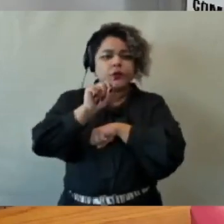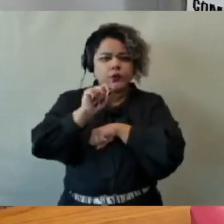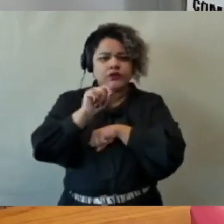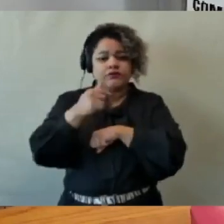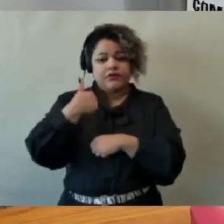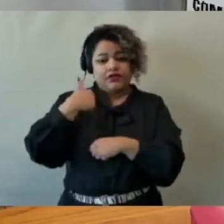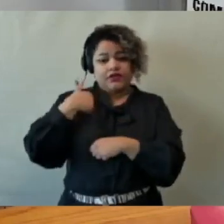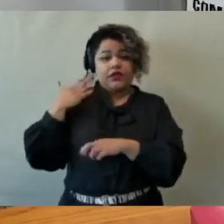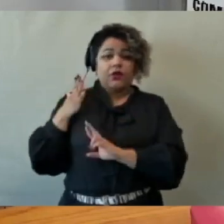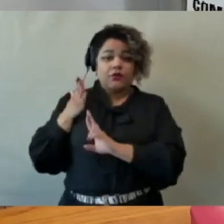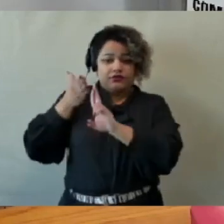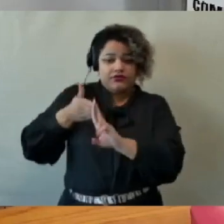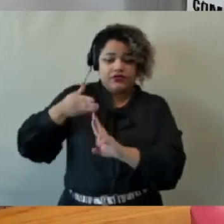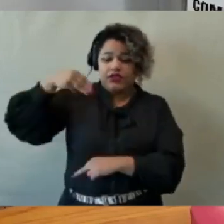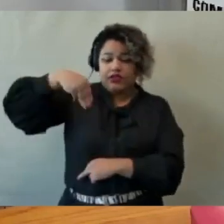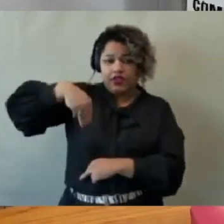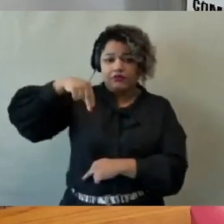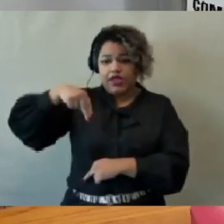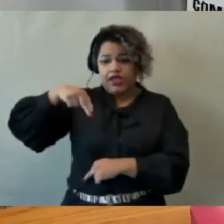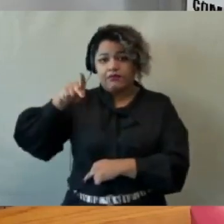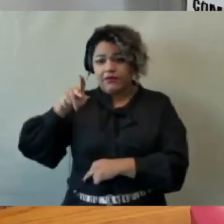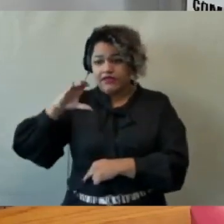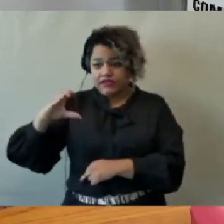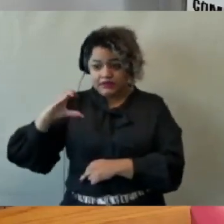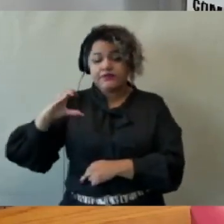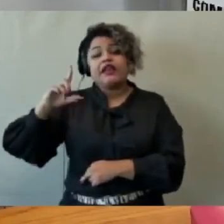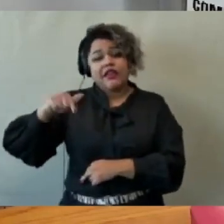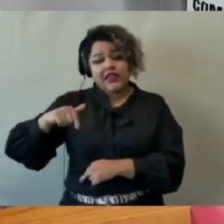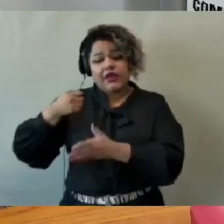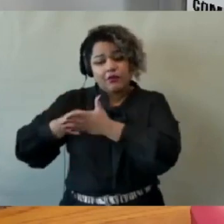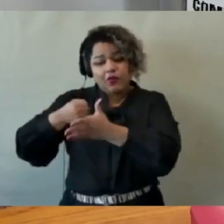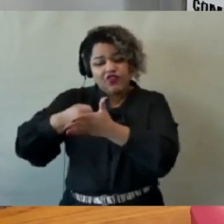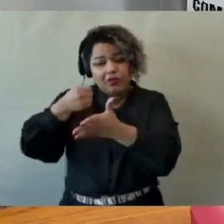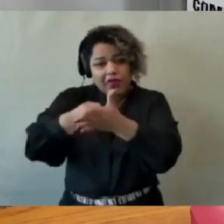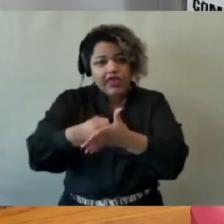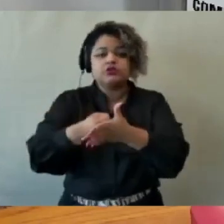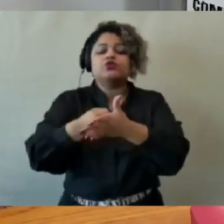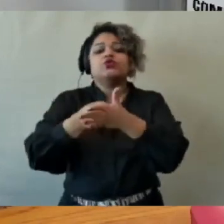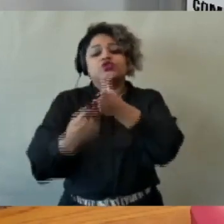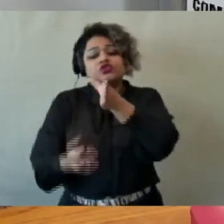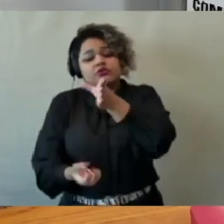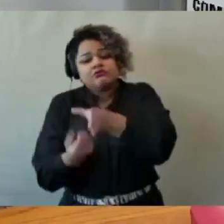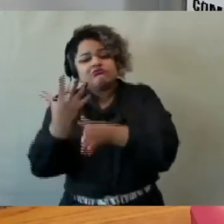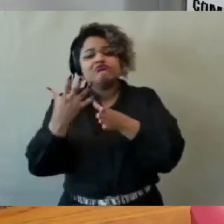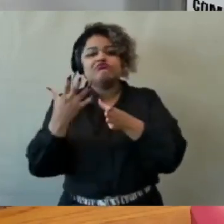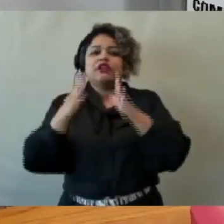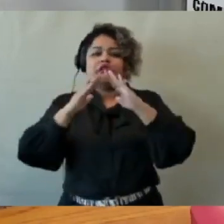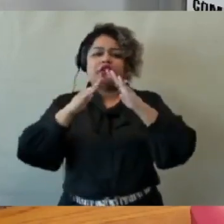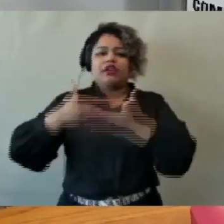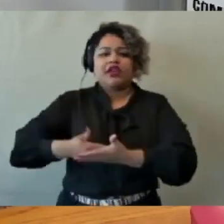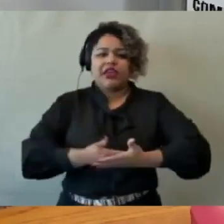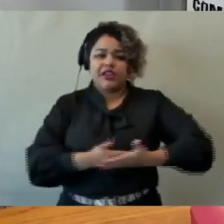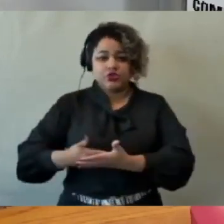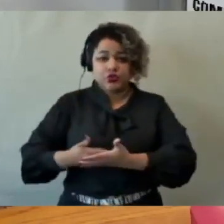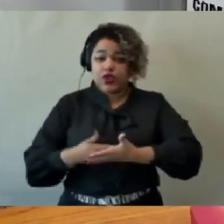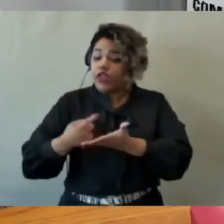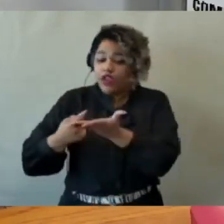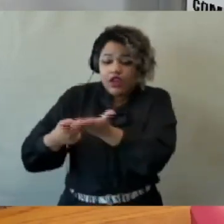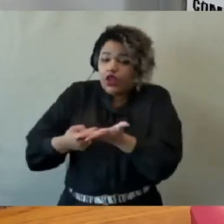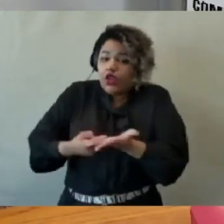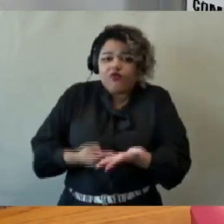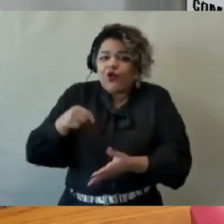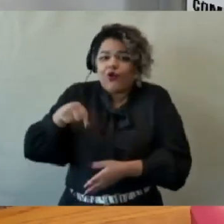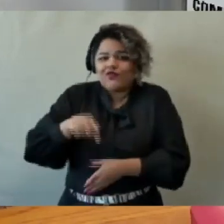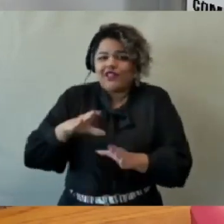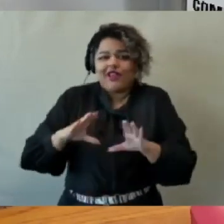MLPC, e o MLPC, que é o Movimento de Luta Pro Creche, nem havia sido convidado para estar aqui.